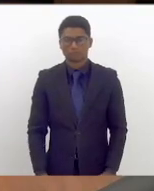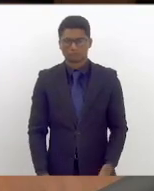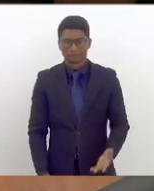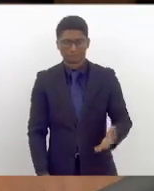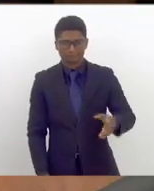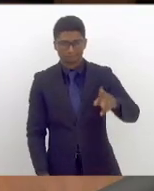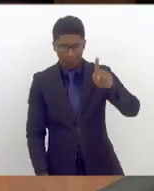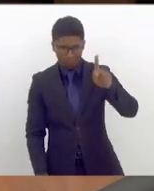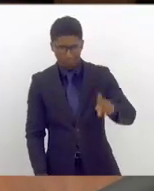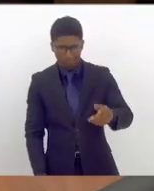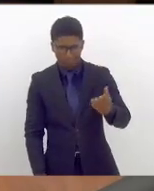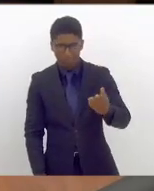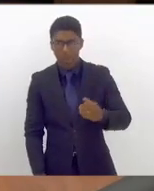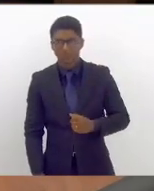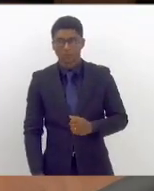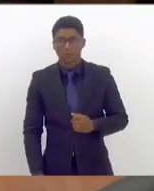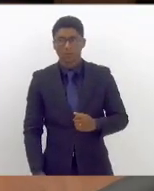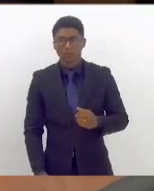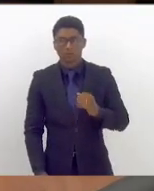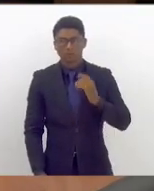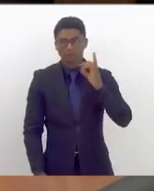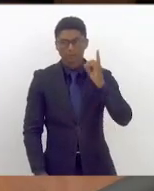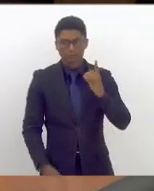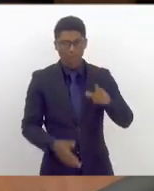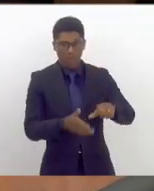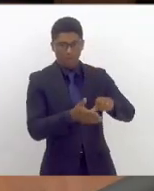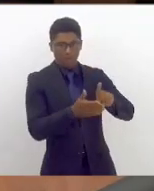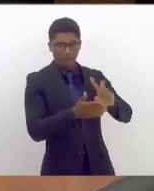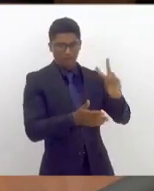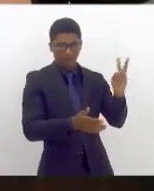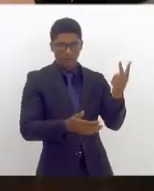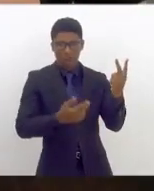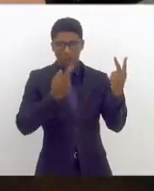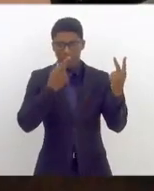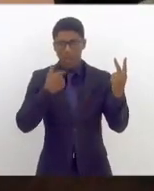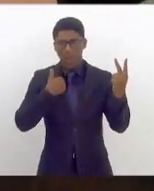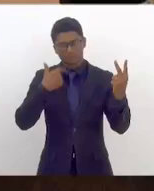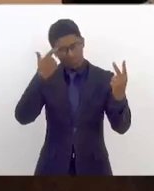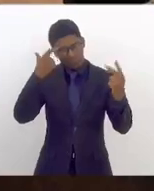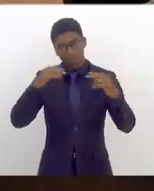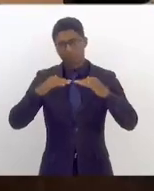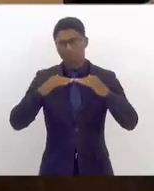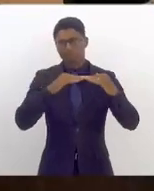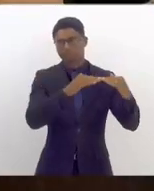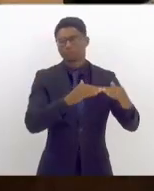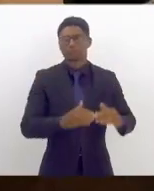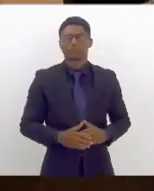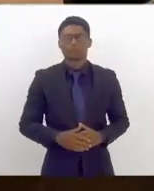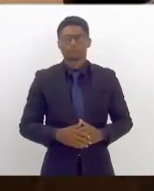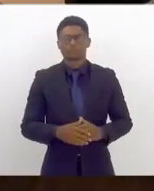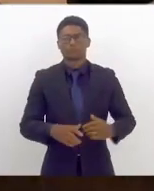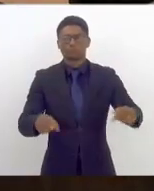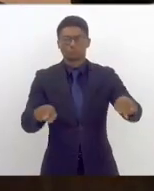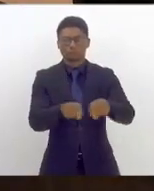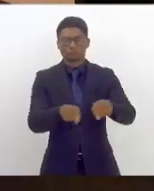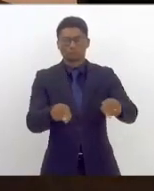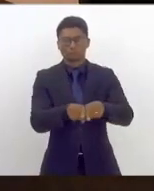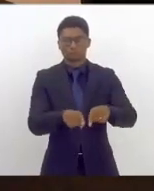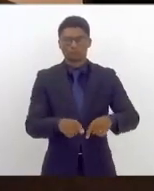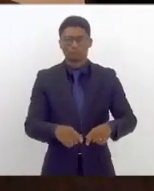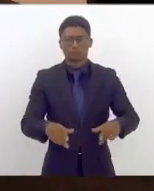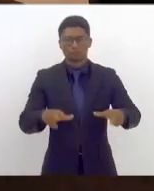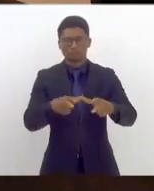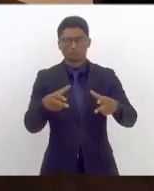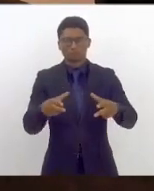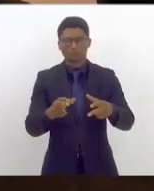reforçar o que foi dito aqui pelos parlamentares que me antecederam e também acompanhar o parecer emitido pela